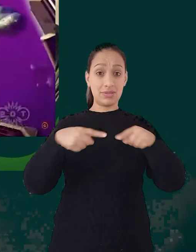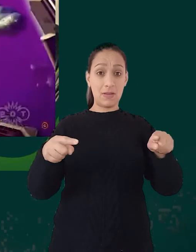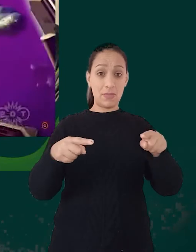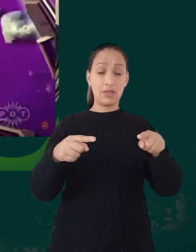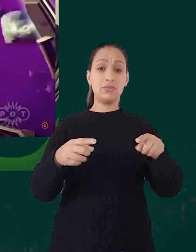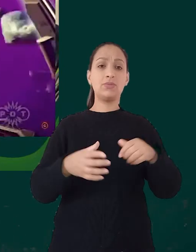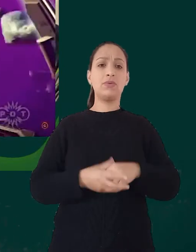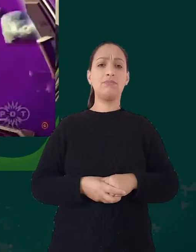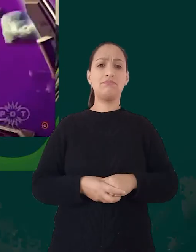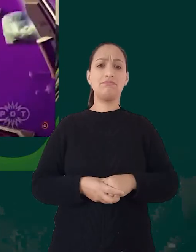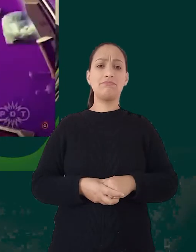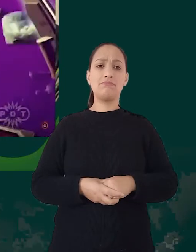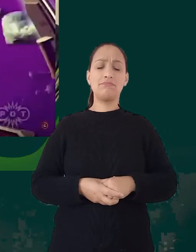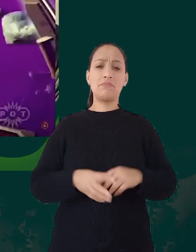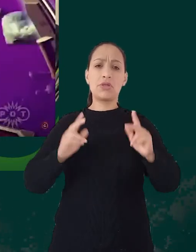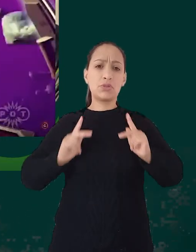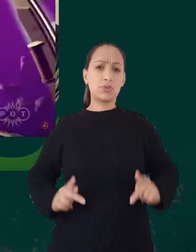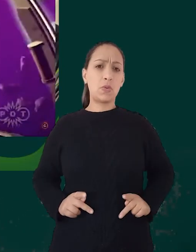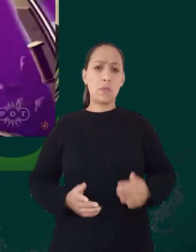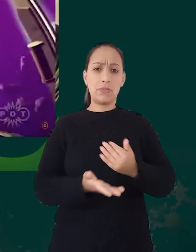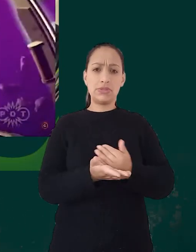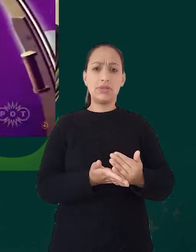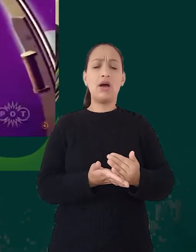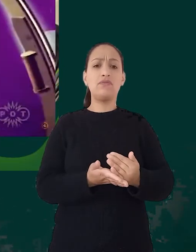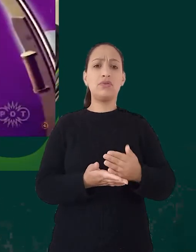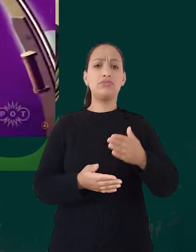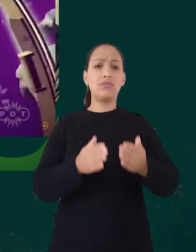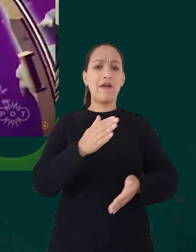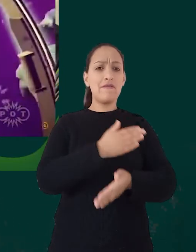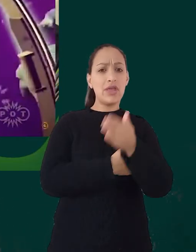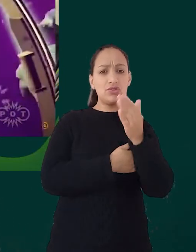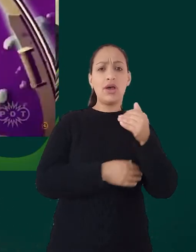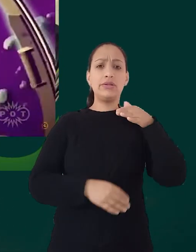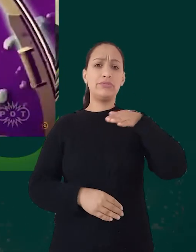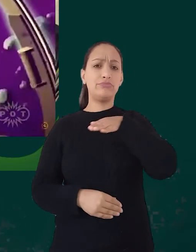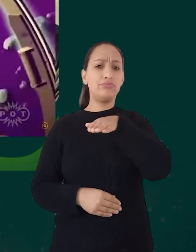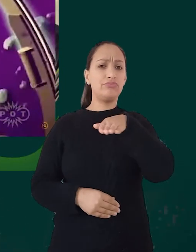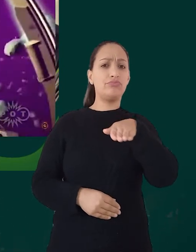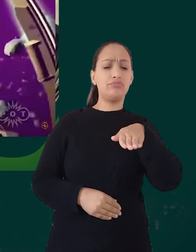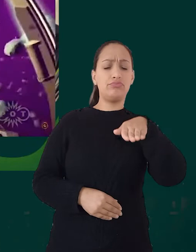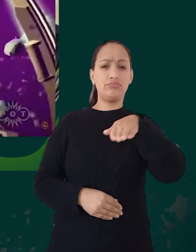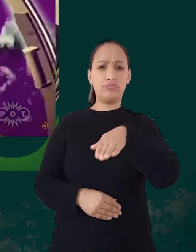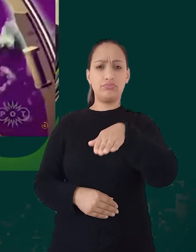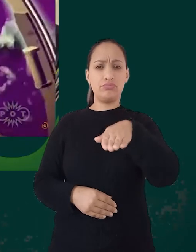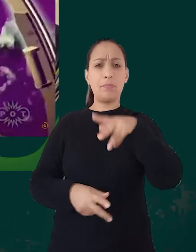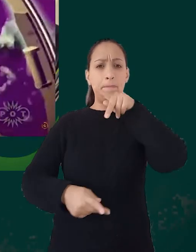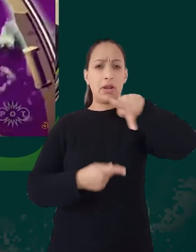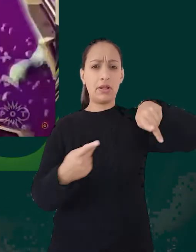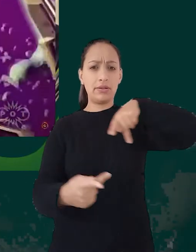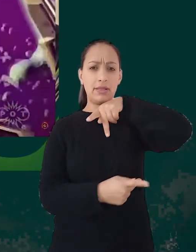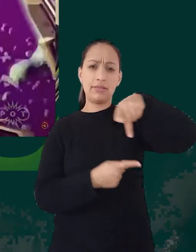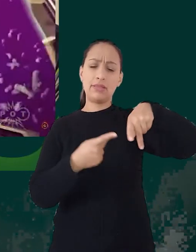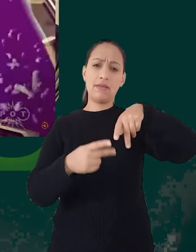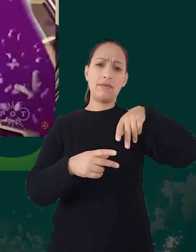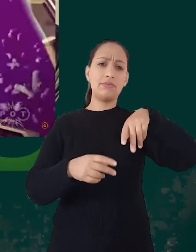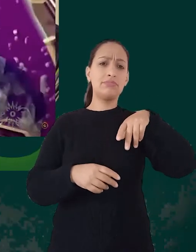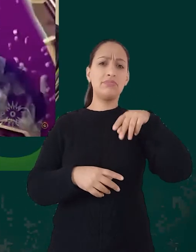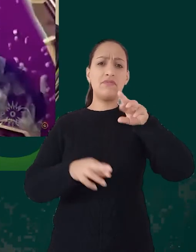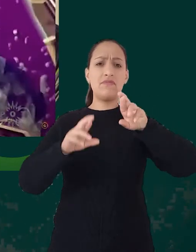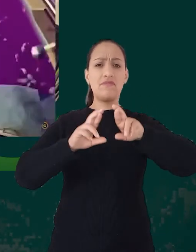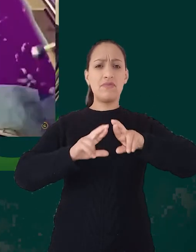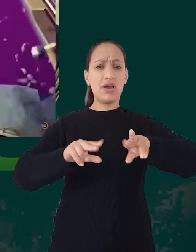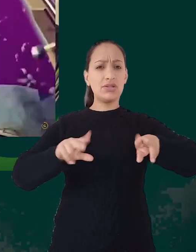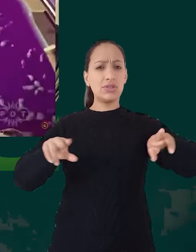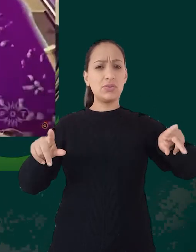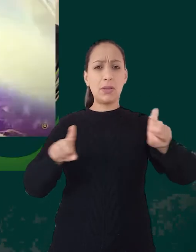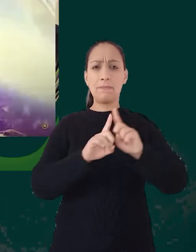As pessoas começavam a viajar e os planetas começavam a ter lá suas pequenas variações, só que não tinham